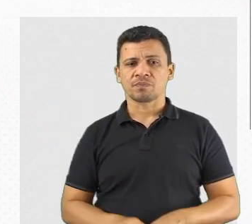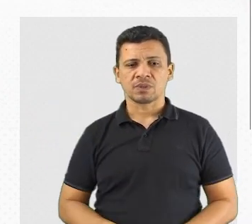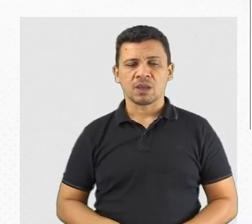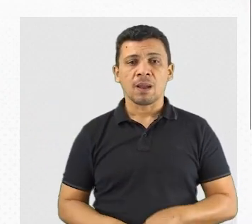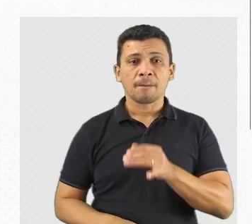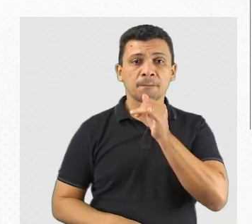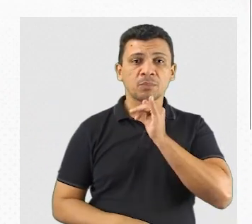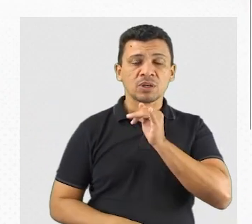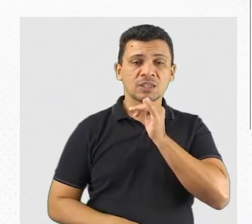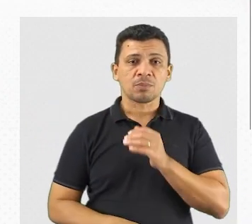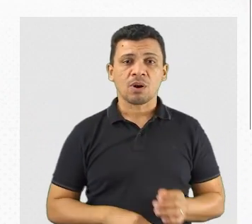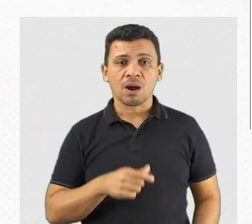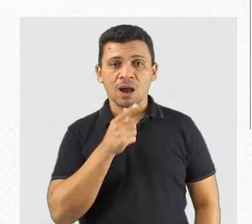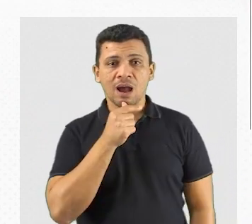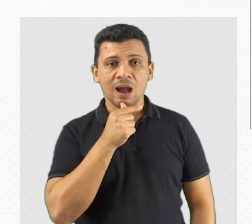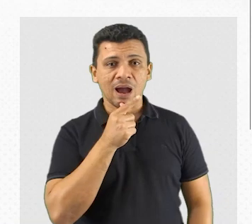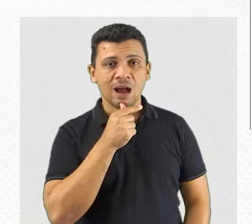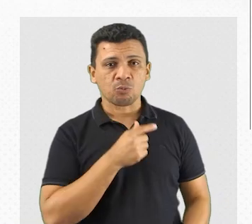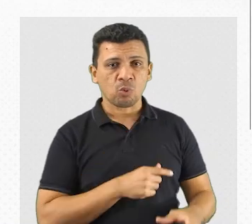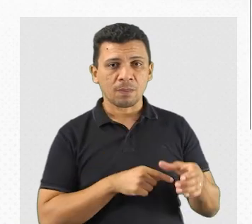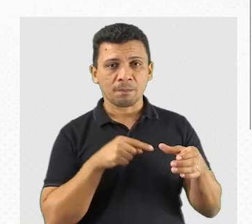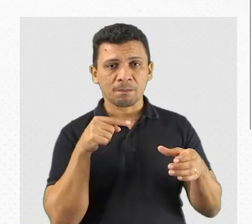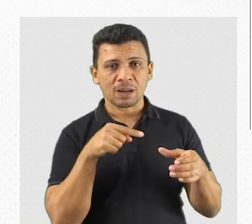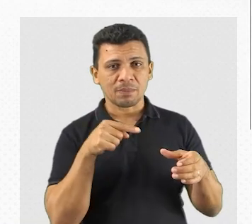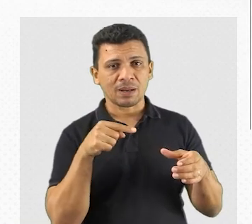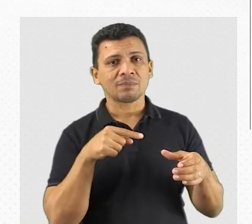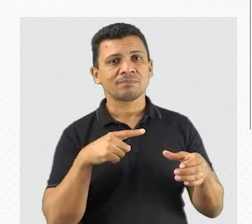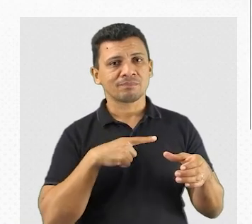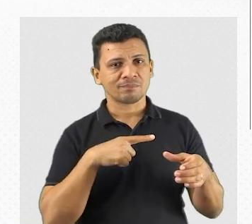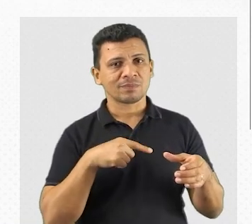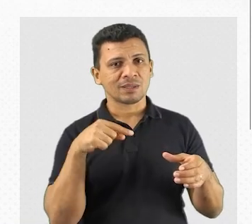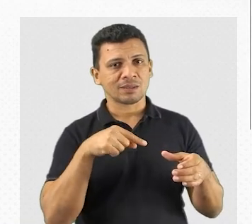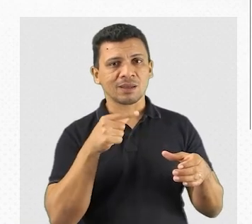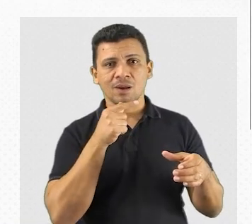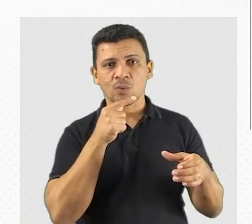principal solvente, né? Eu tenho aqui um recipiente com água.